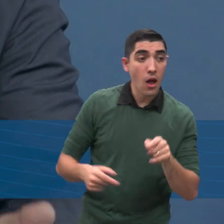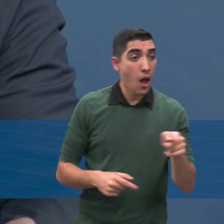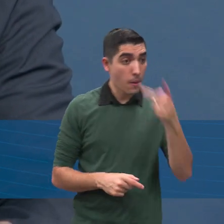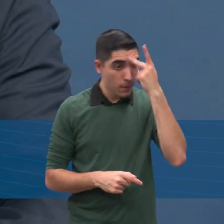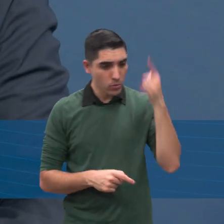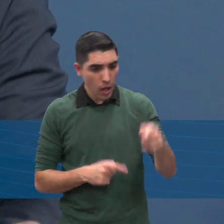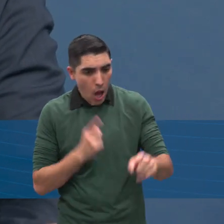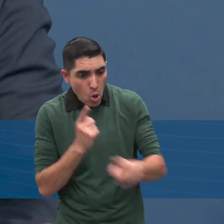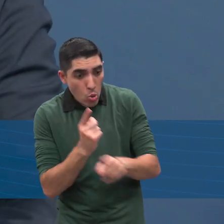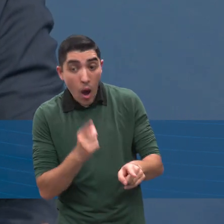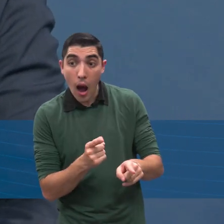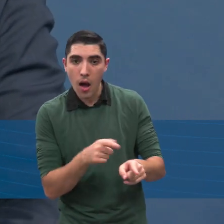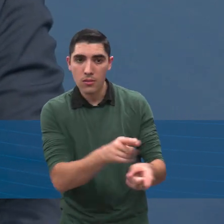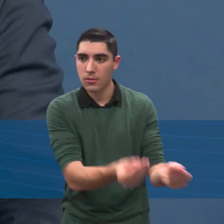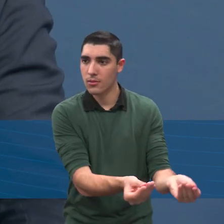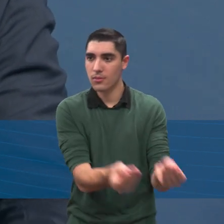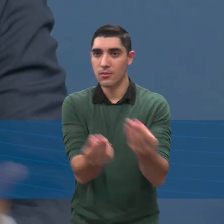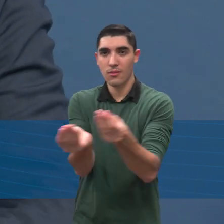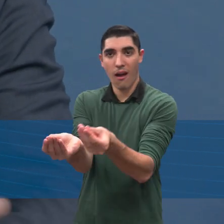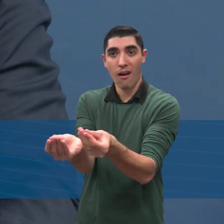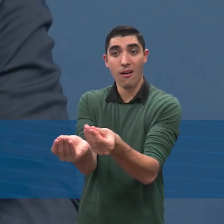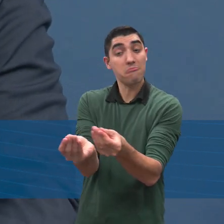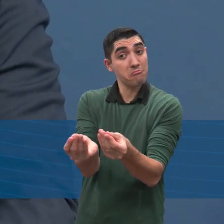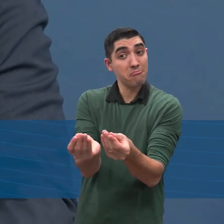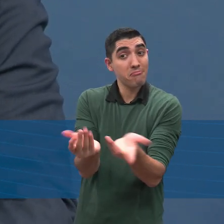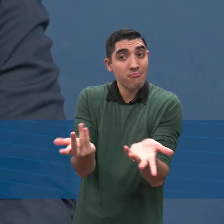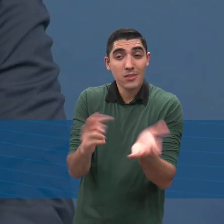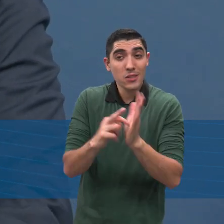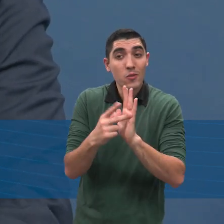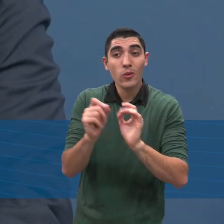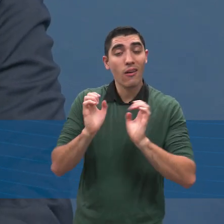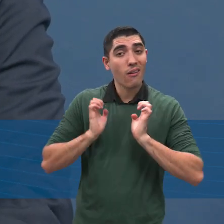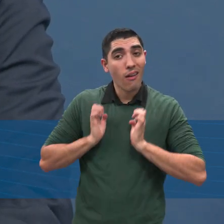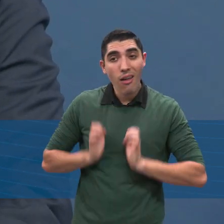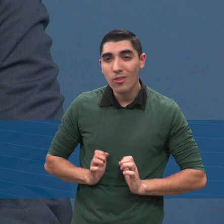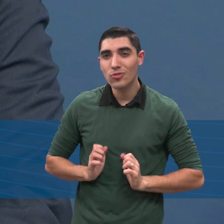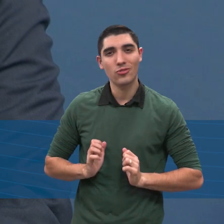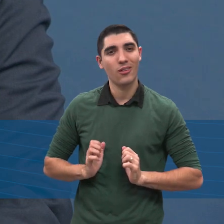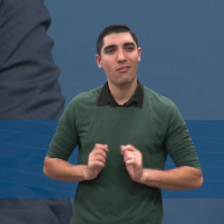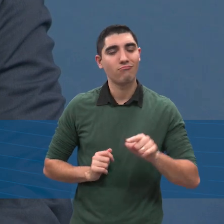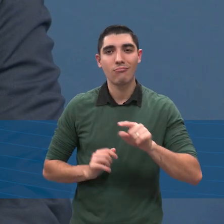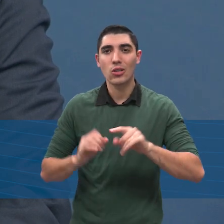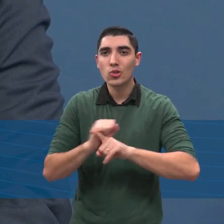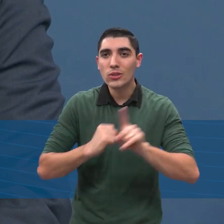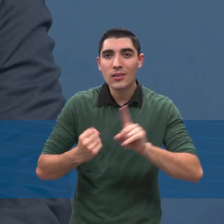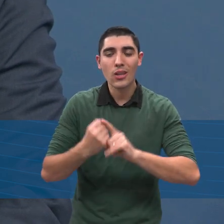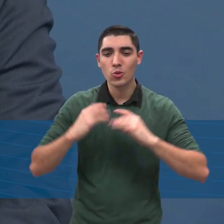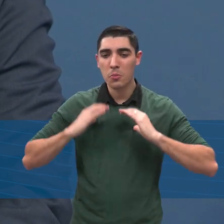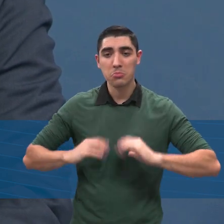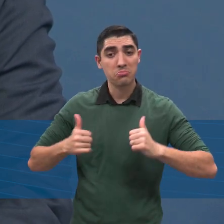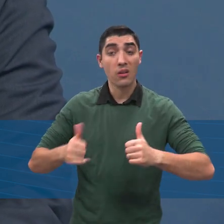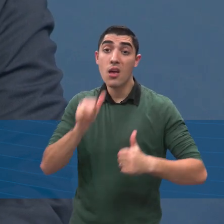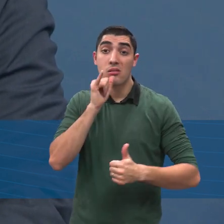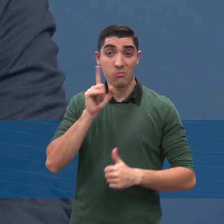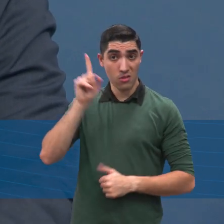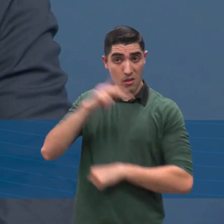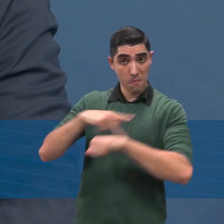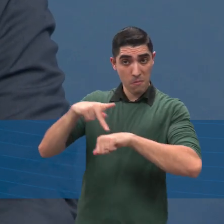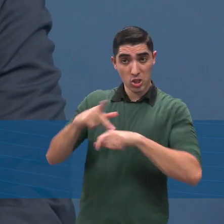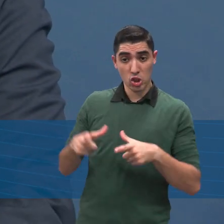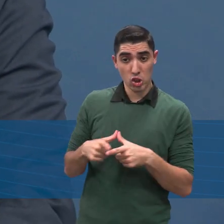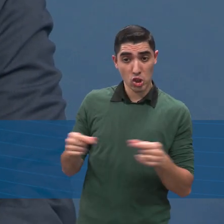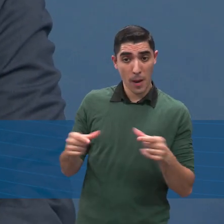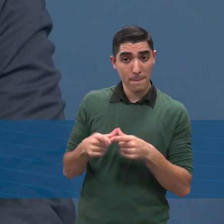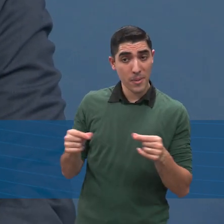vai tentar achar o dono, e isso é possível, né? A gente sempre vê coisa falando de Japão, né,